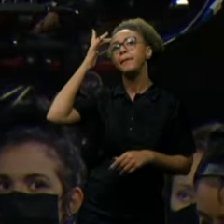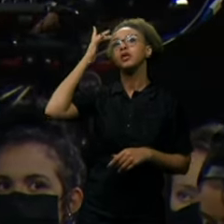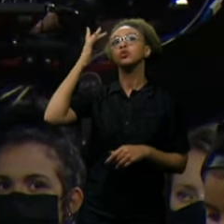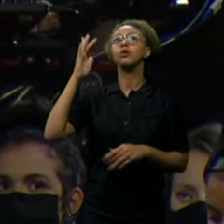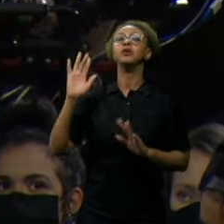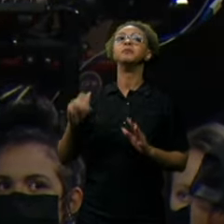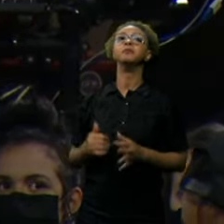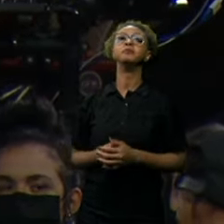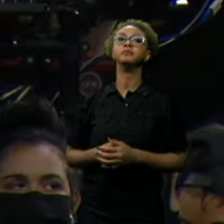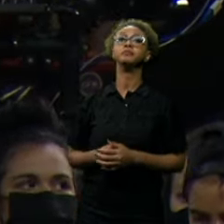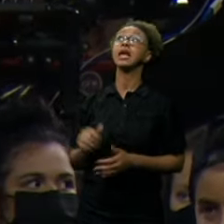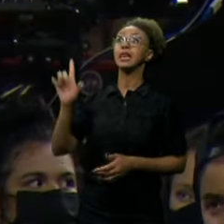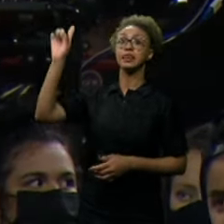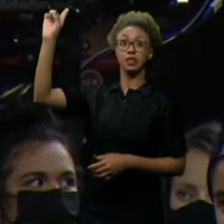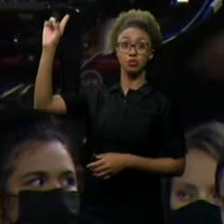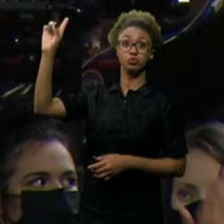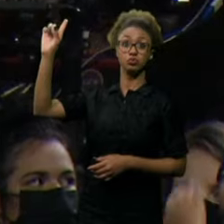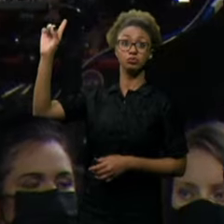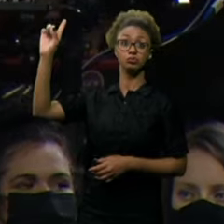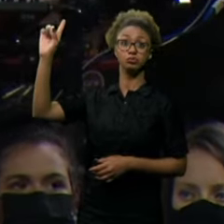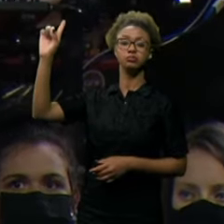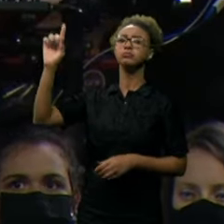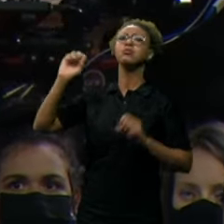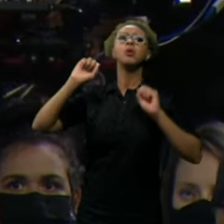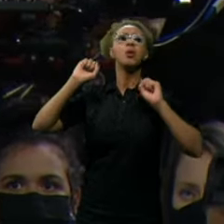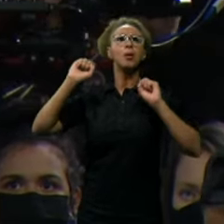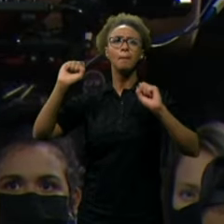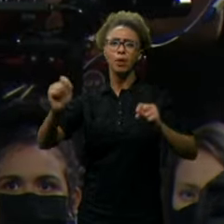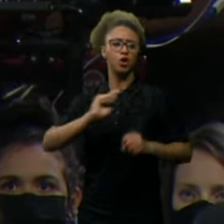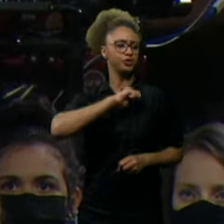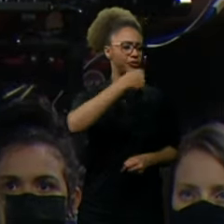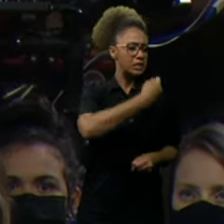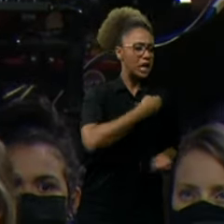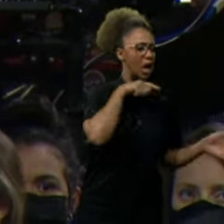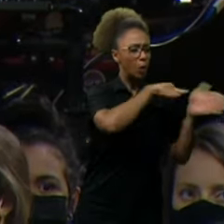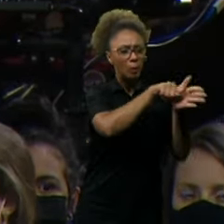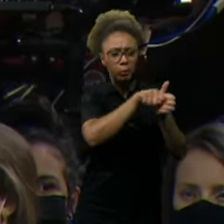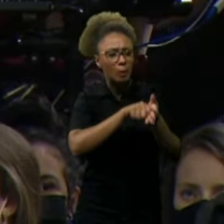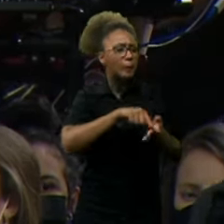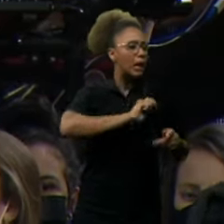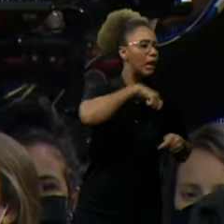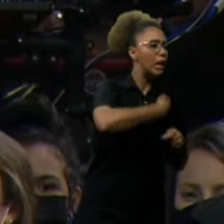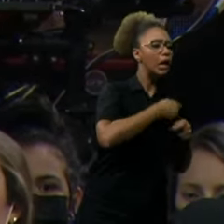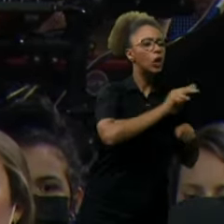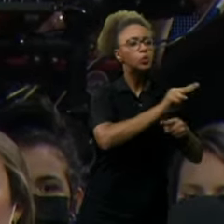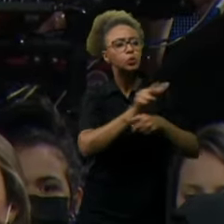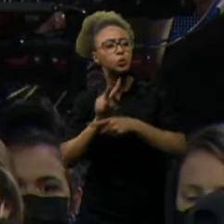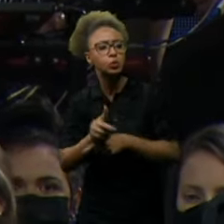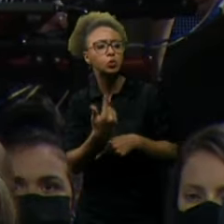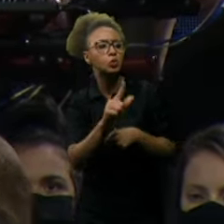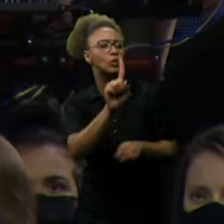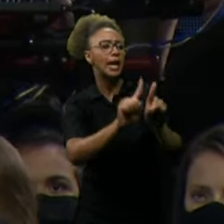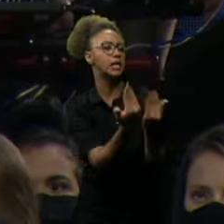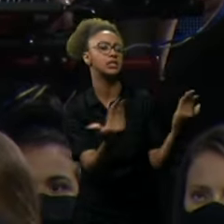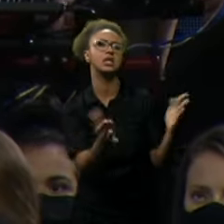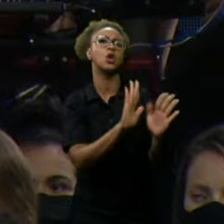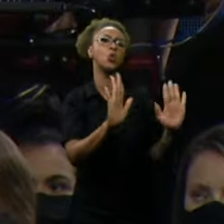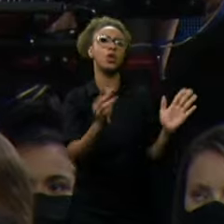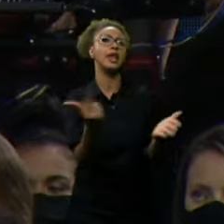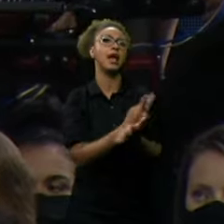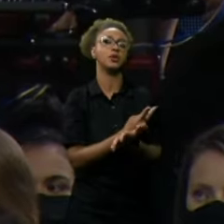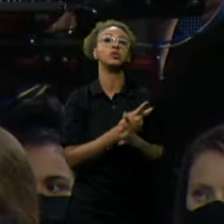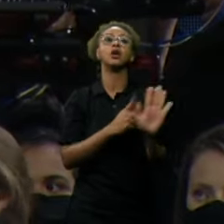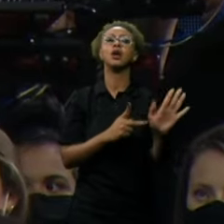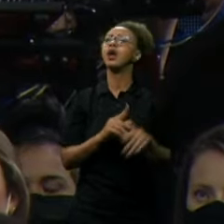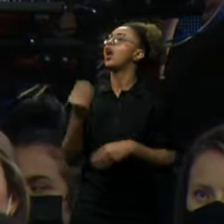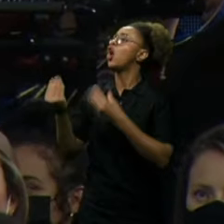direcionamento do céu pode mandar o diretoria fiscal ir lá que não vai ter licitação errada é direcionamento